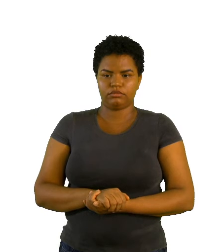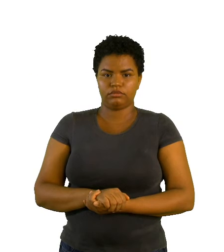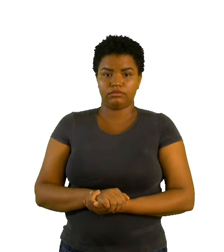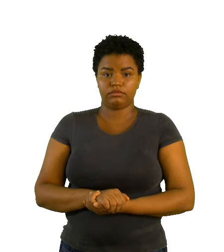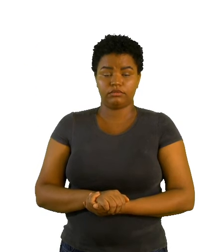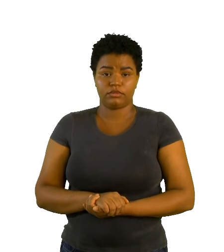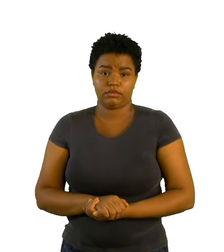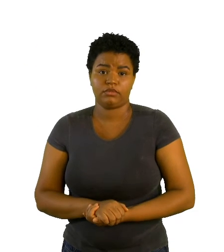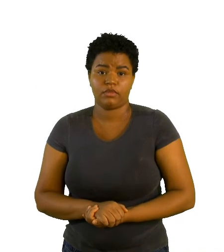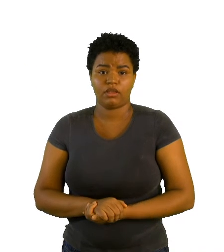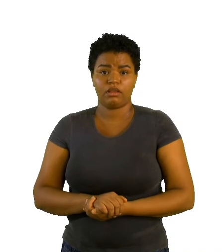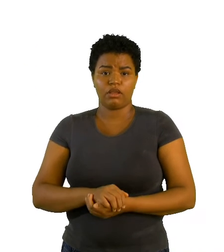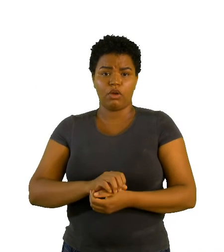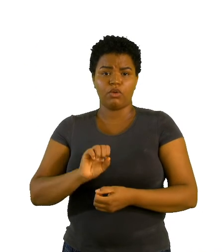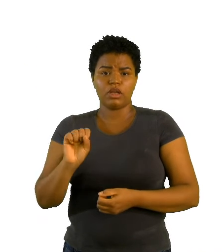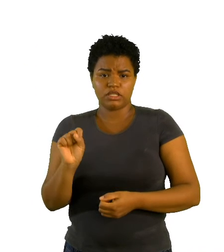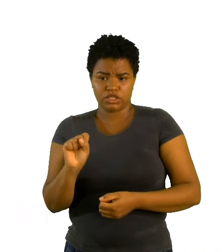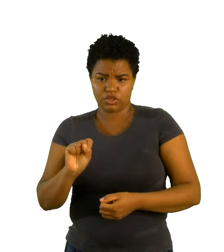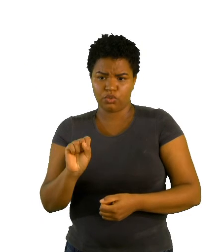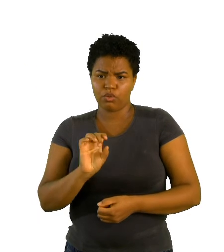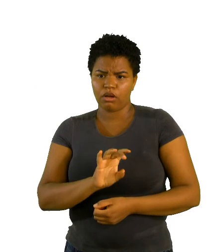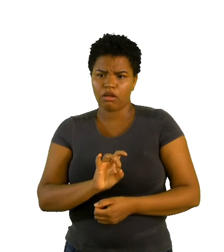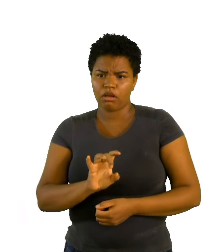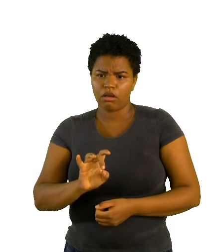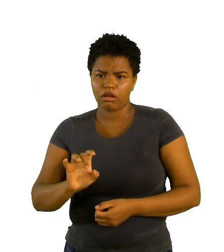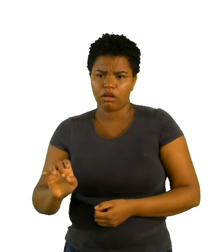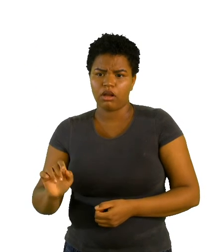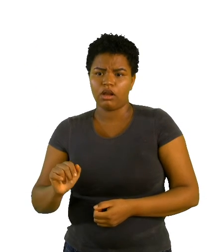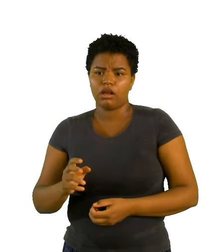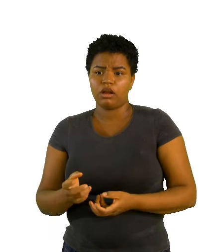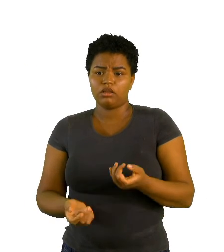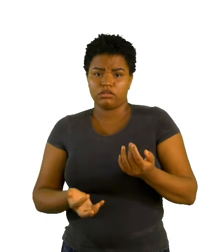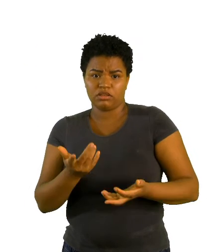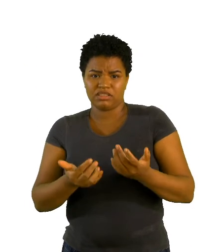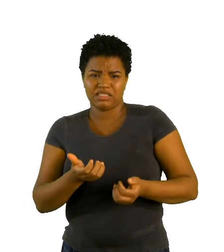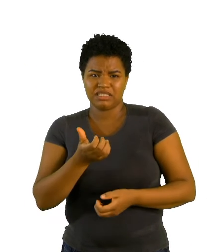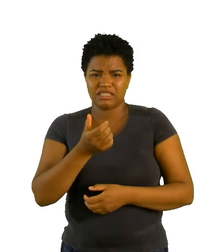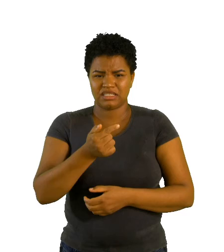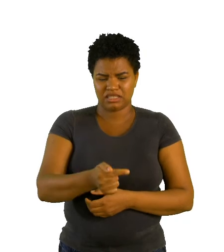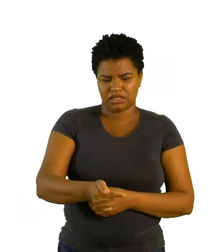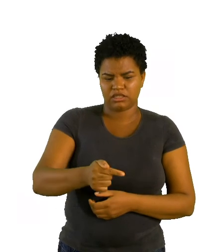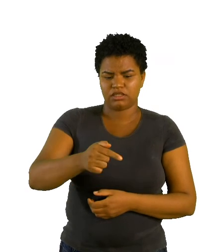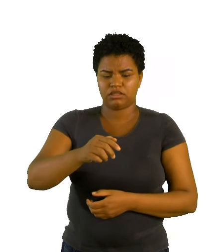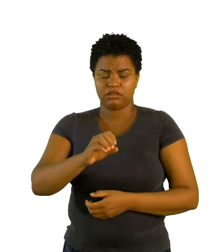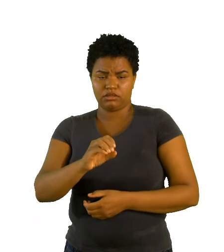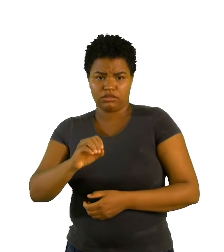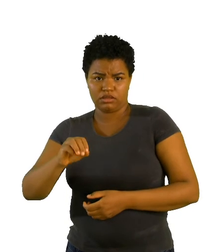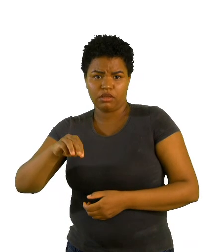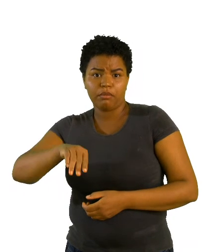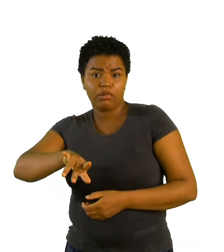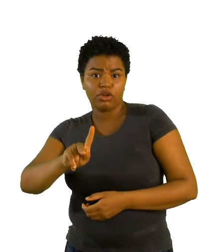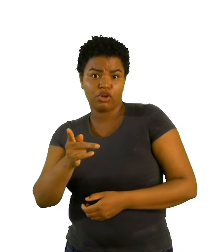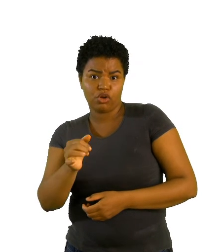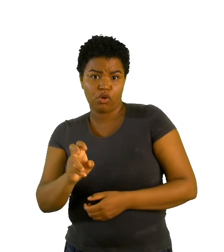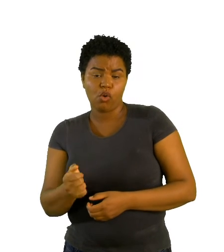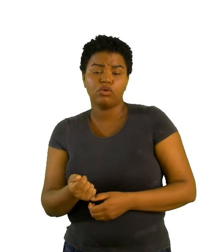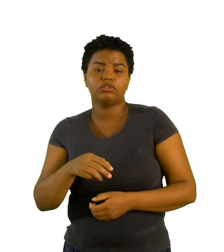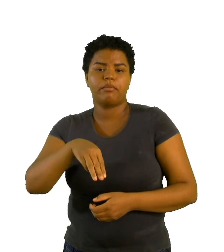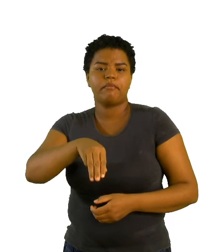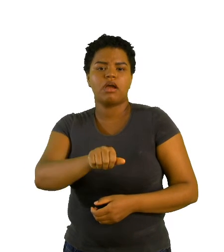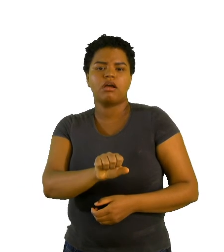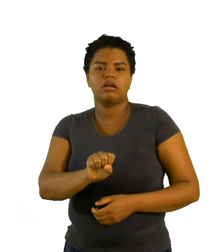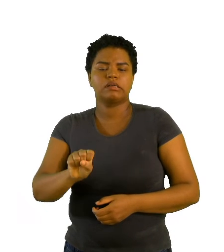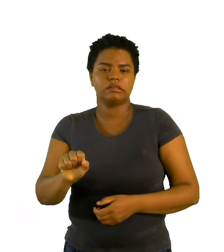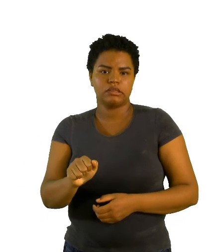A cada segundo são queimados 700 milhões de toneladas da massa solar.